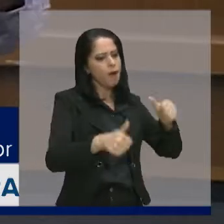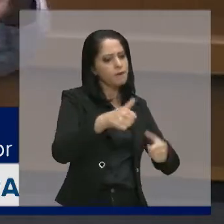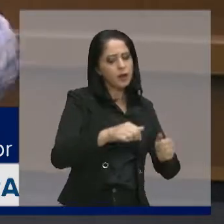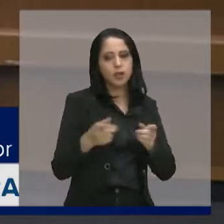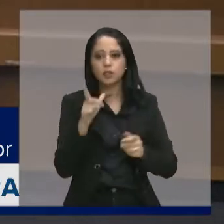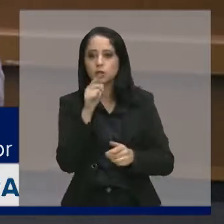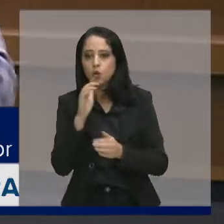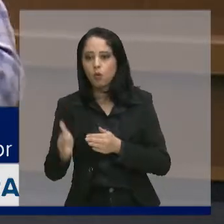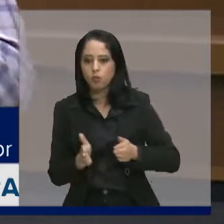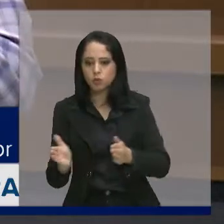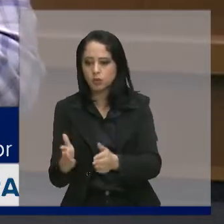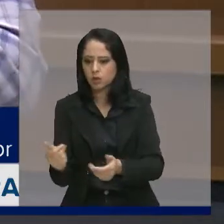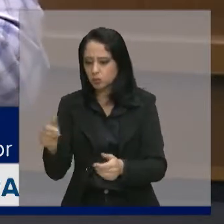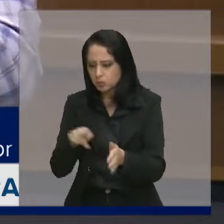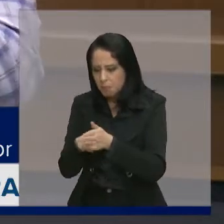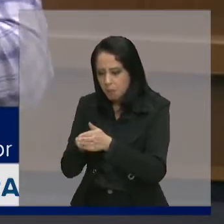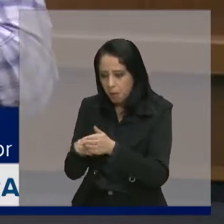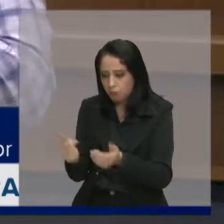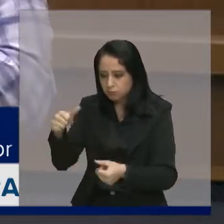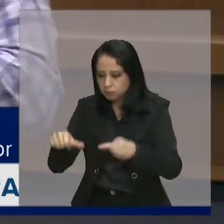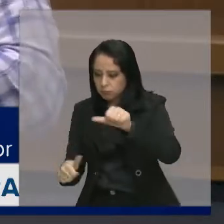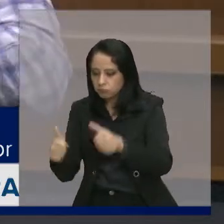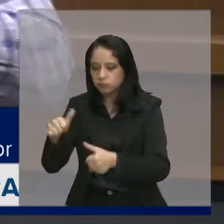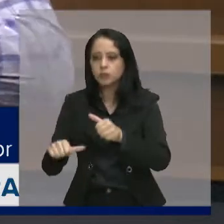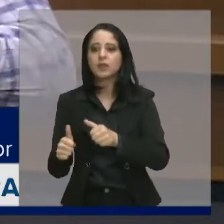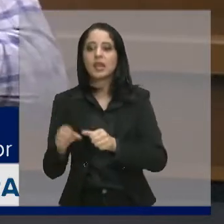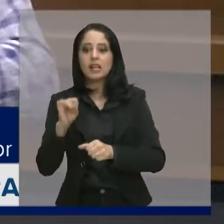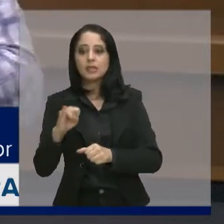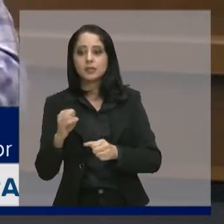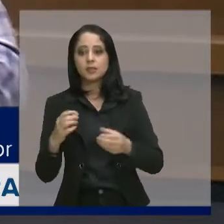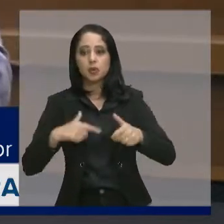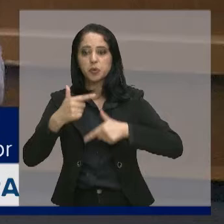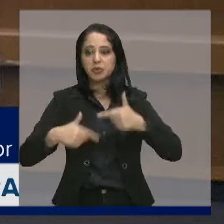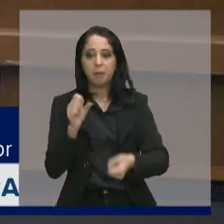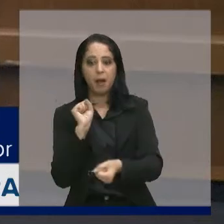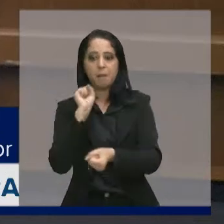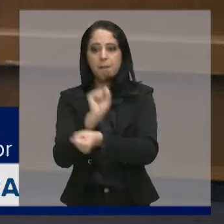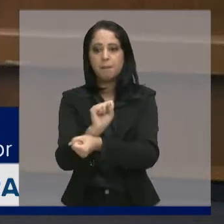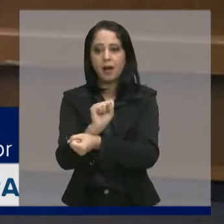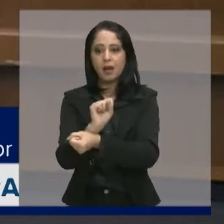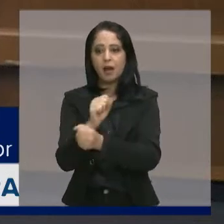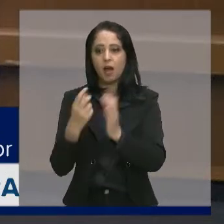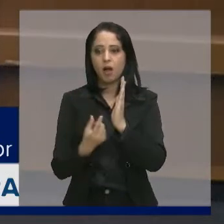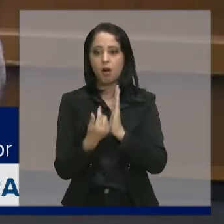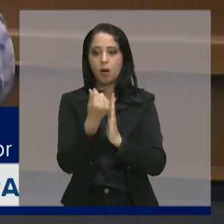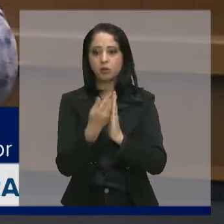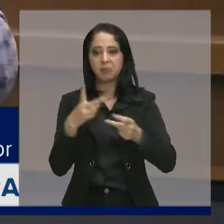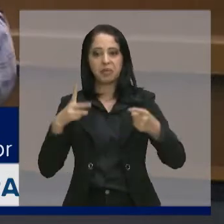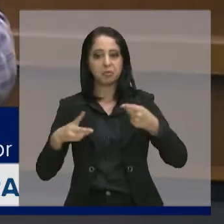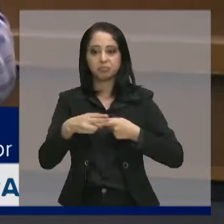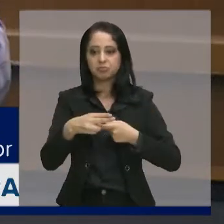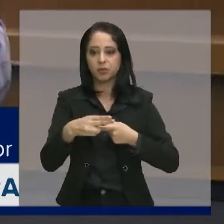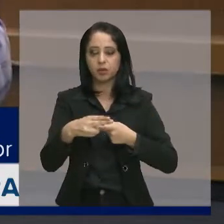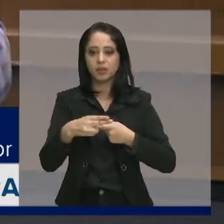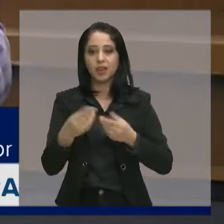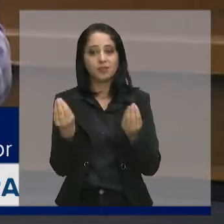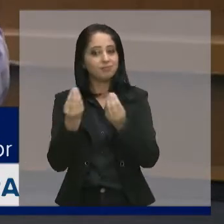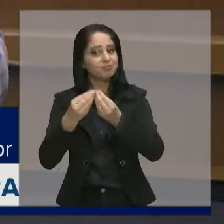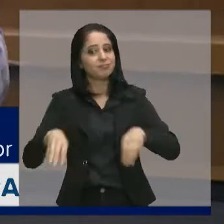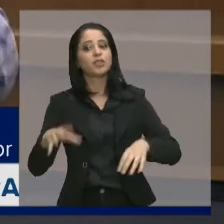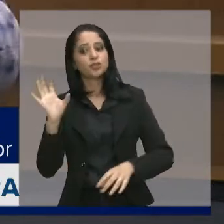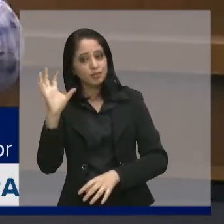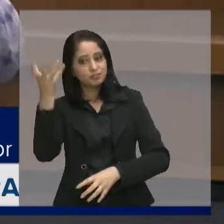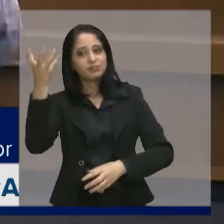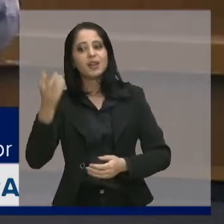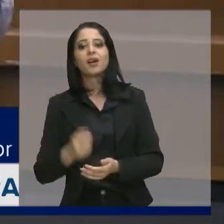bacias hidrográficas, pode ser prejudicado e vai ser prejudicado com certeza sem que haja esses estudos, né, que o INPE